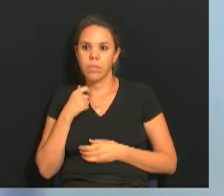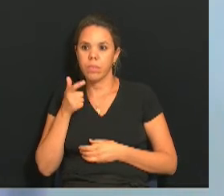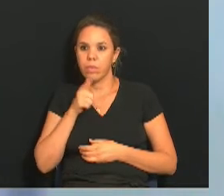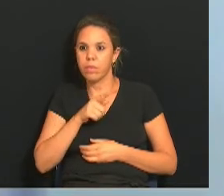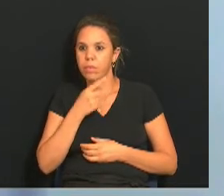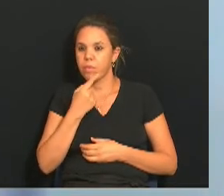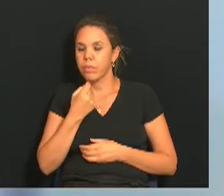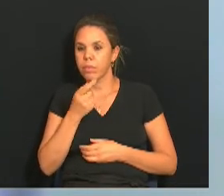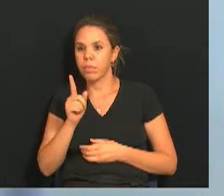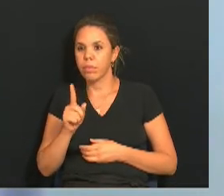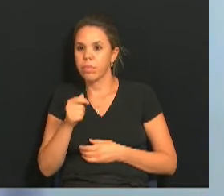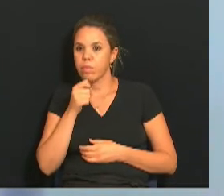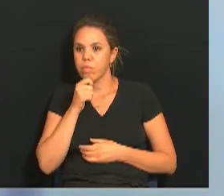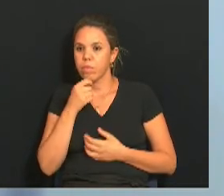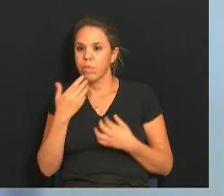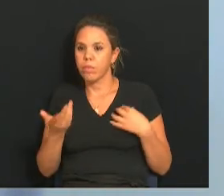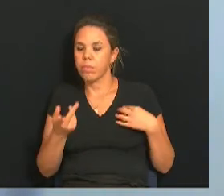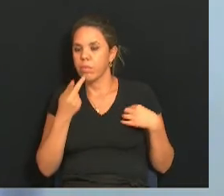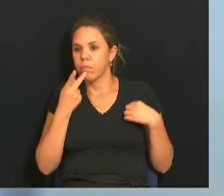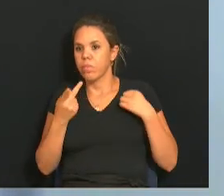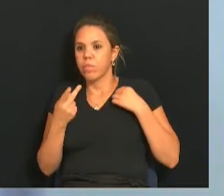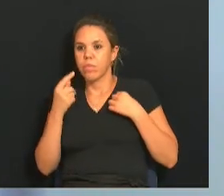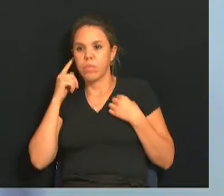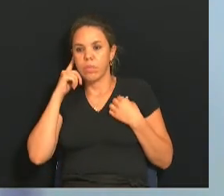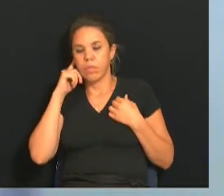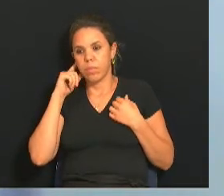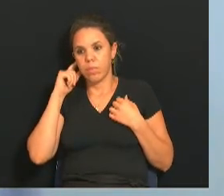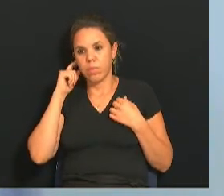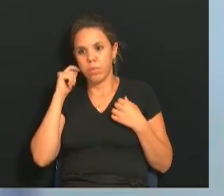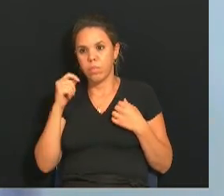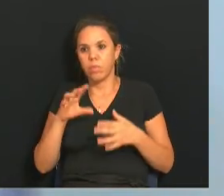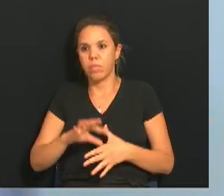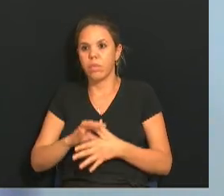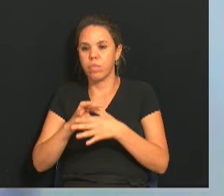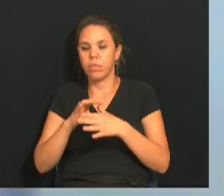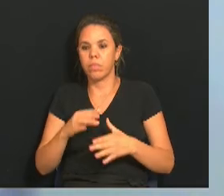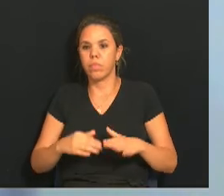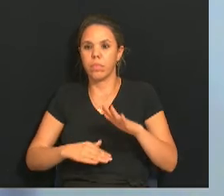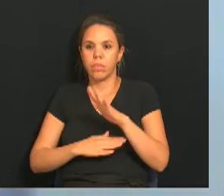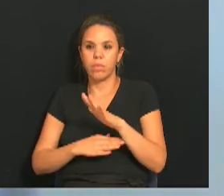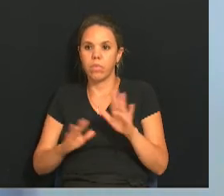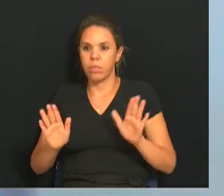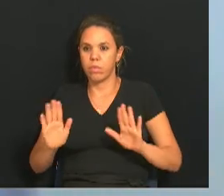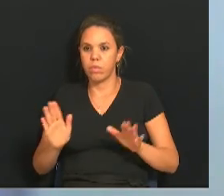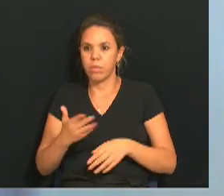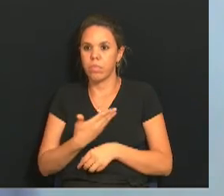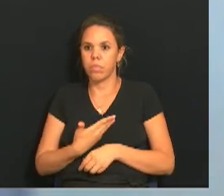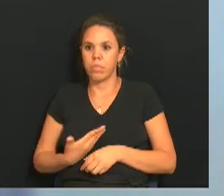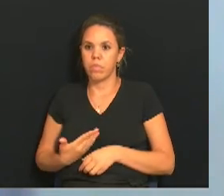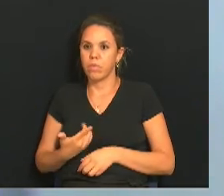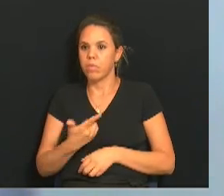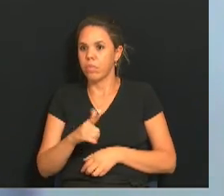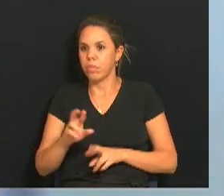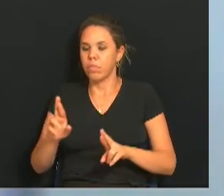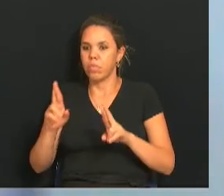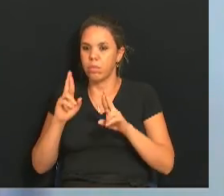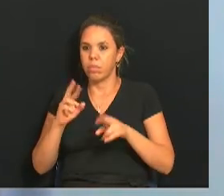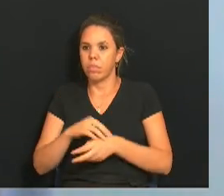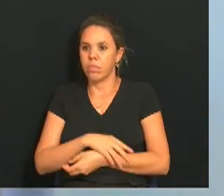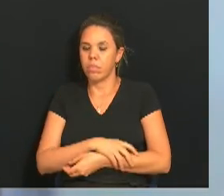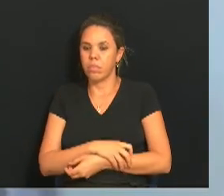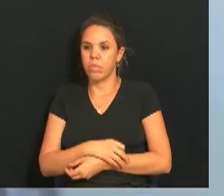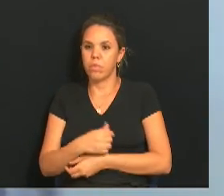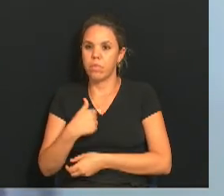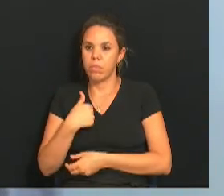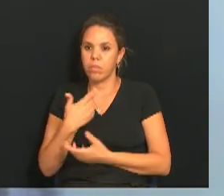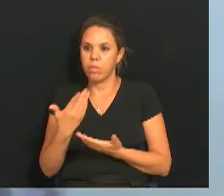consigo falar pela própria liderança da Câmara e nem pelo próprio governo, seria um desrespeito da minha parte. E o que